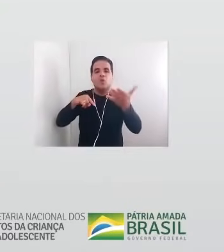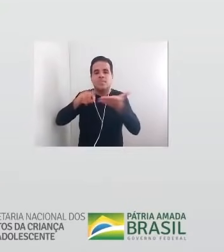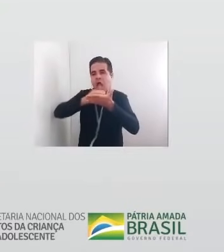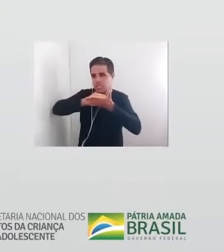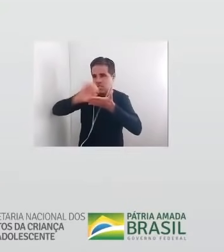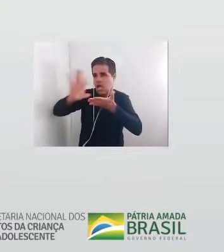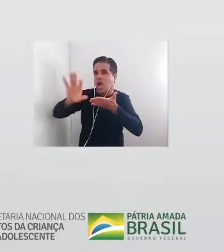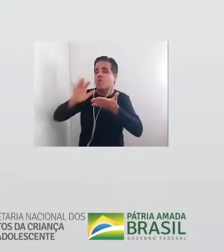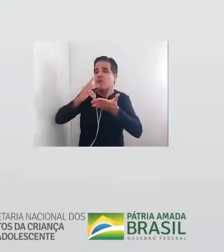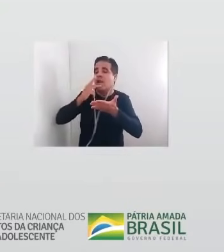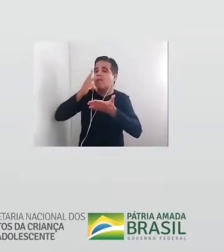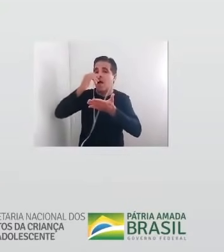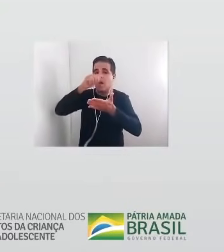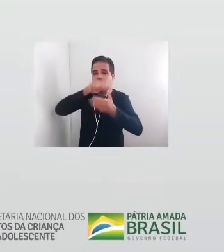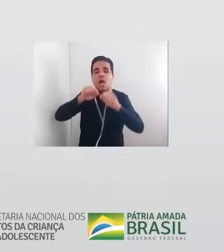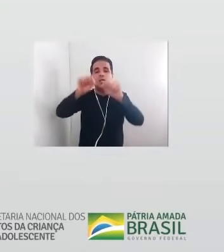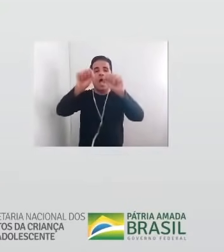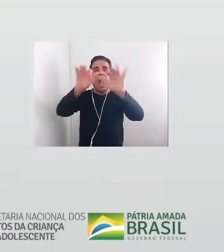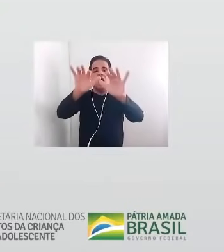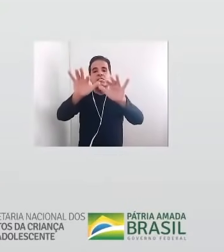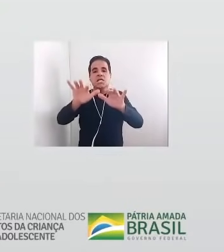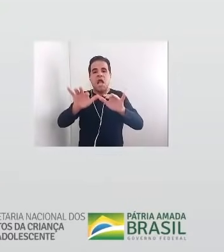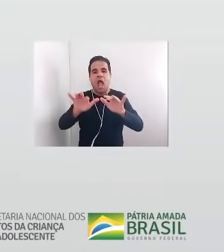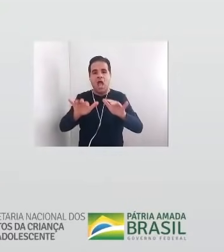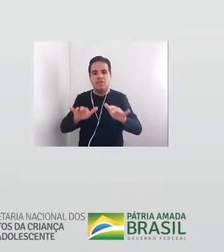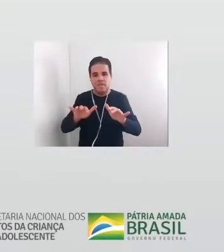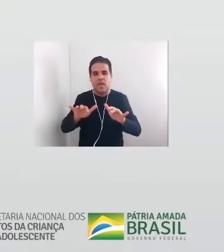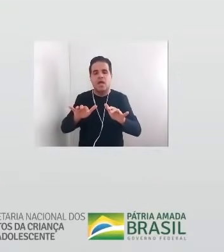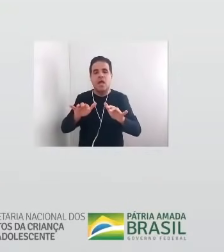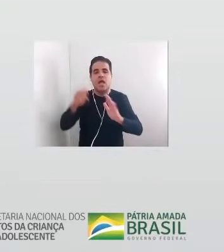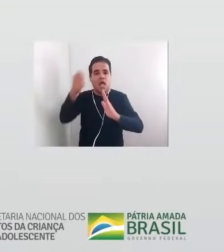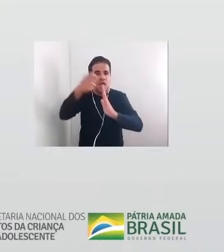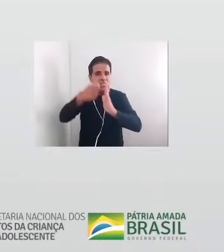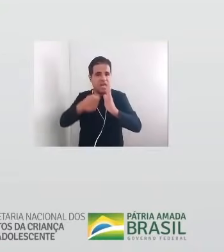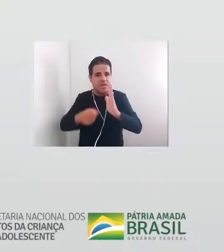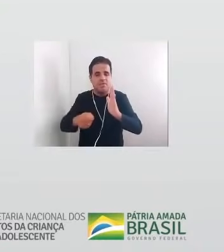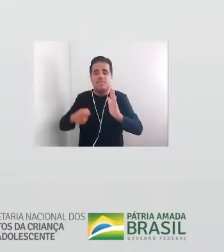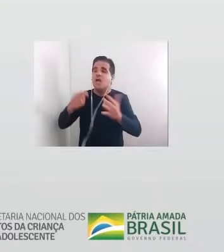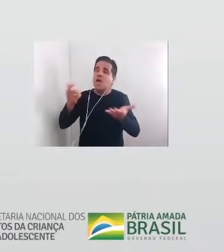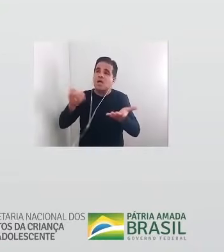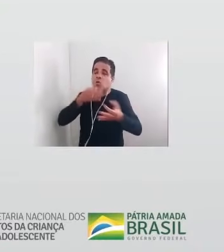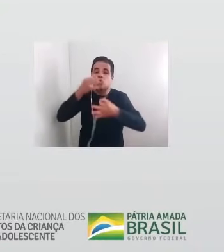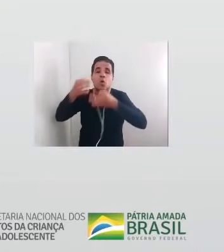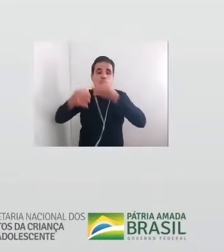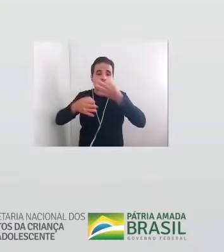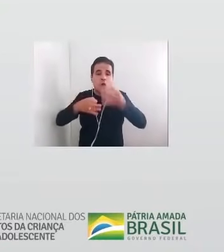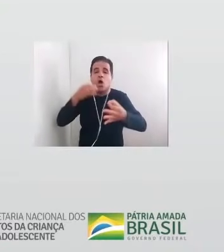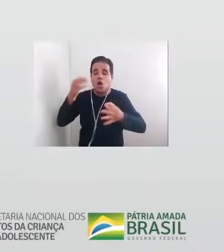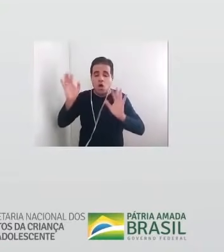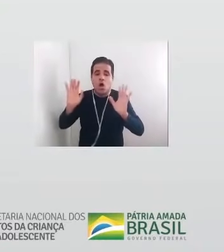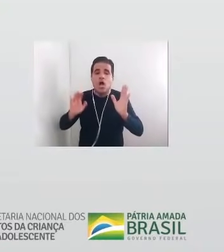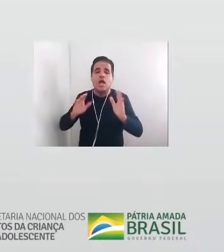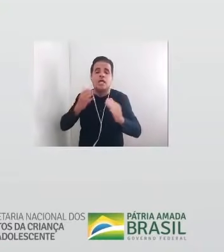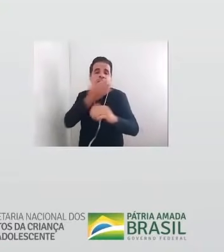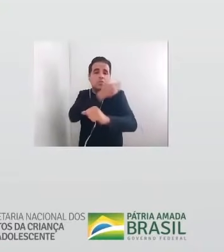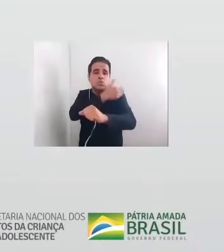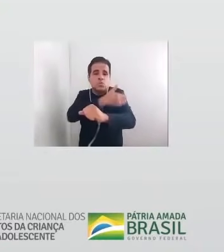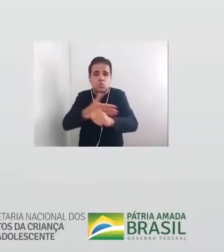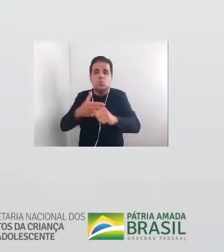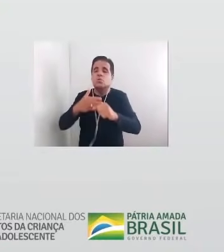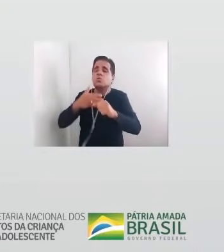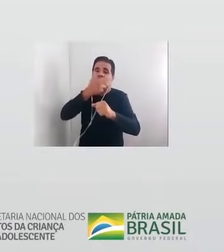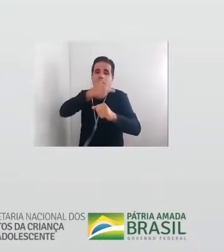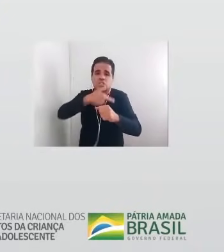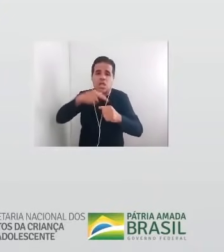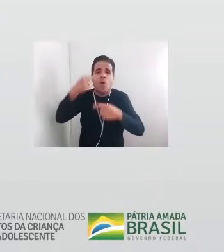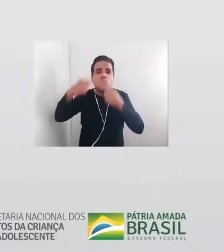podem escrever quais são suas concepções políticas, religiosas, as suas crenças, e exigir da escola